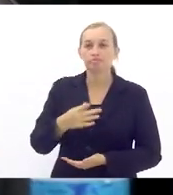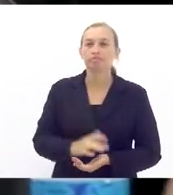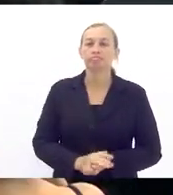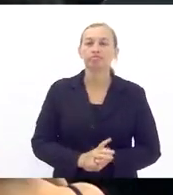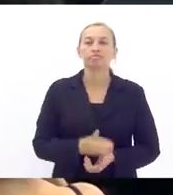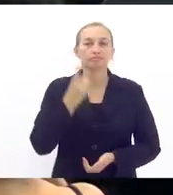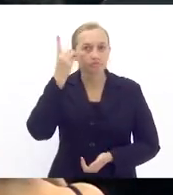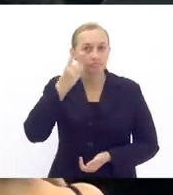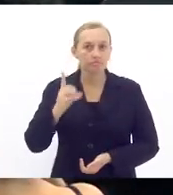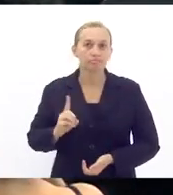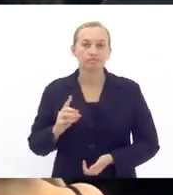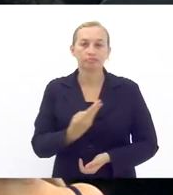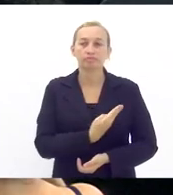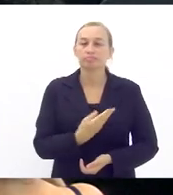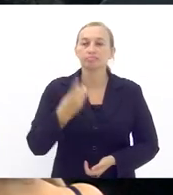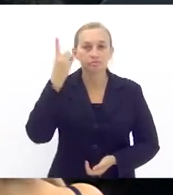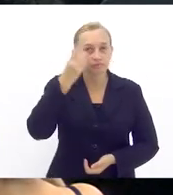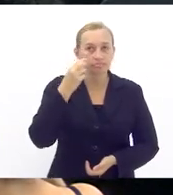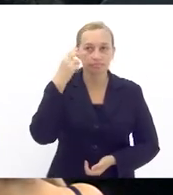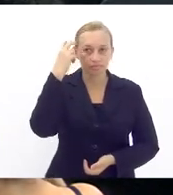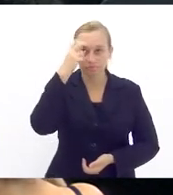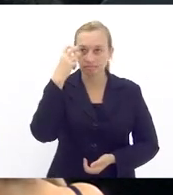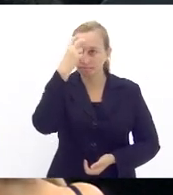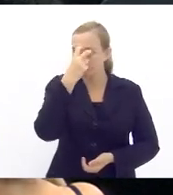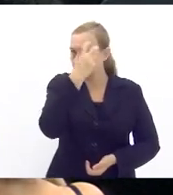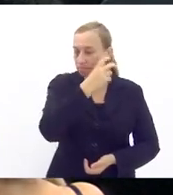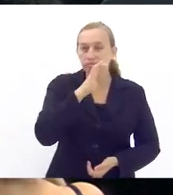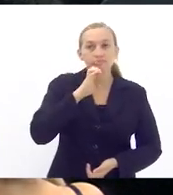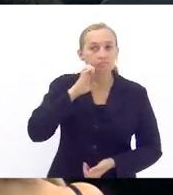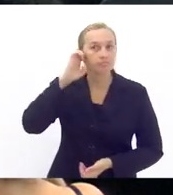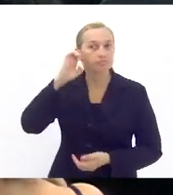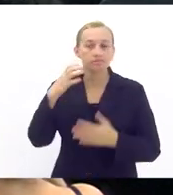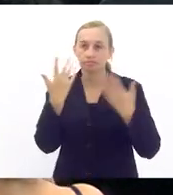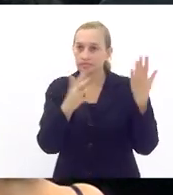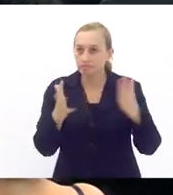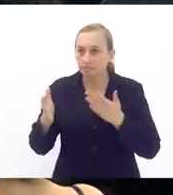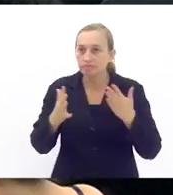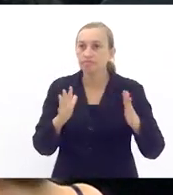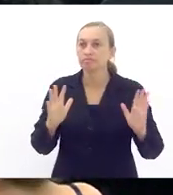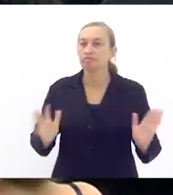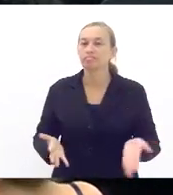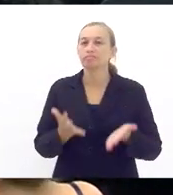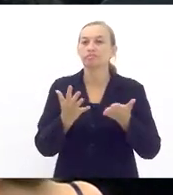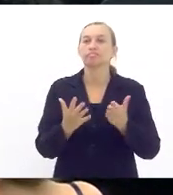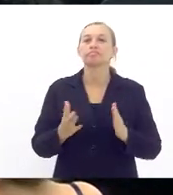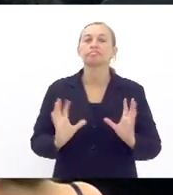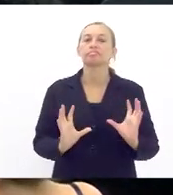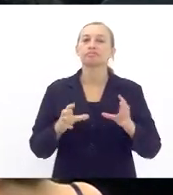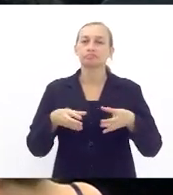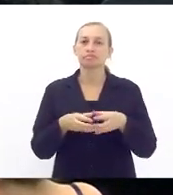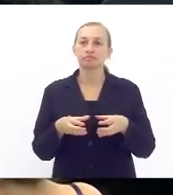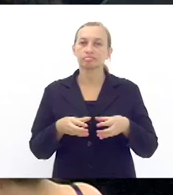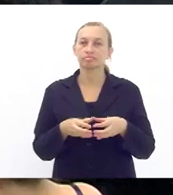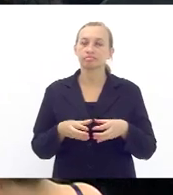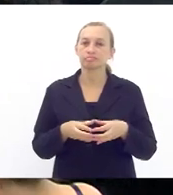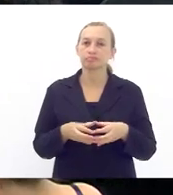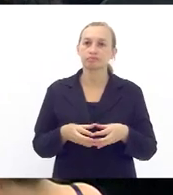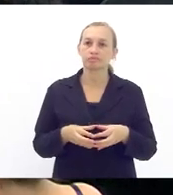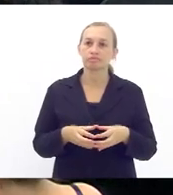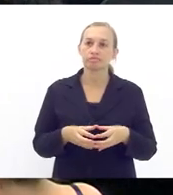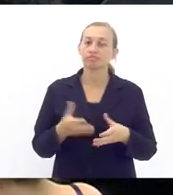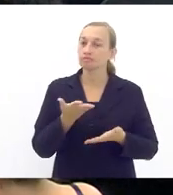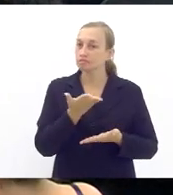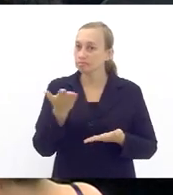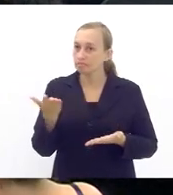por favor Érica queria parabenizar a iniciativa dessas comissões que vocês